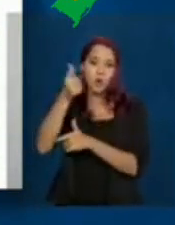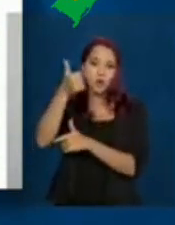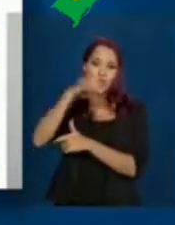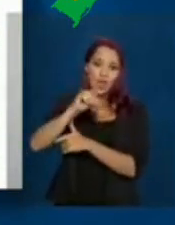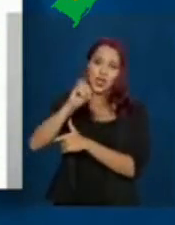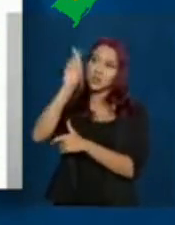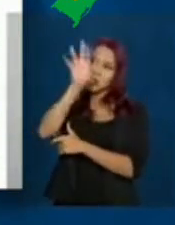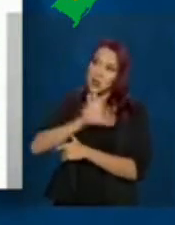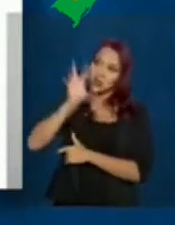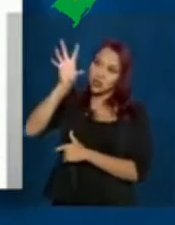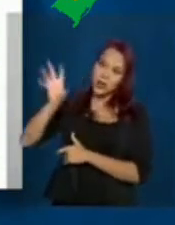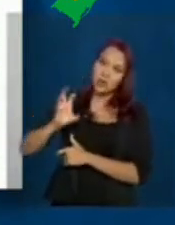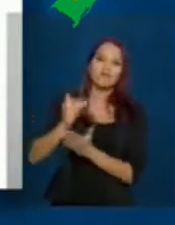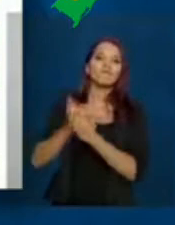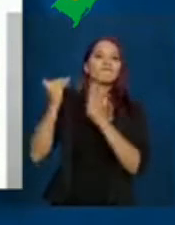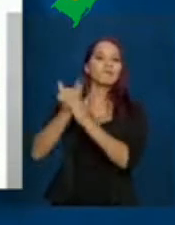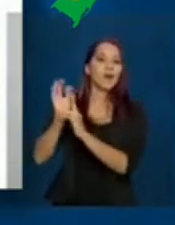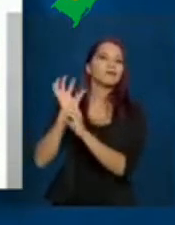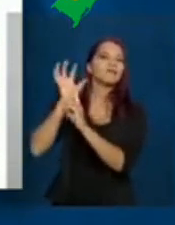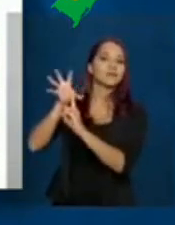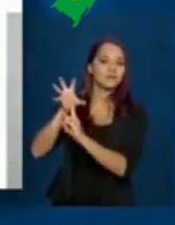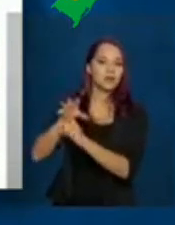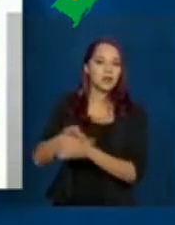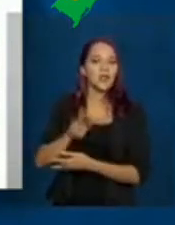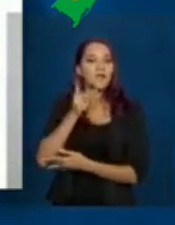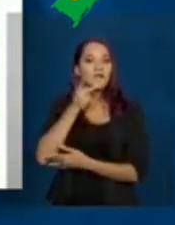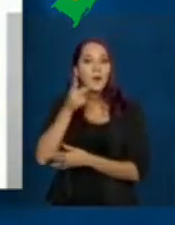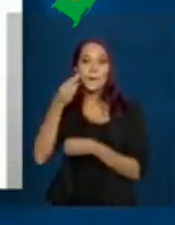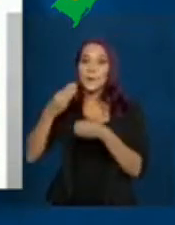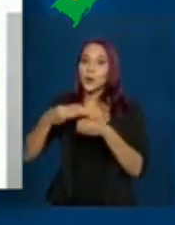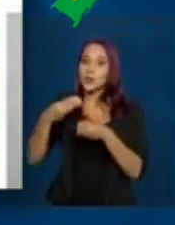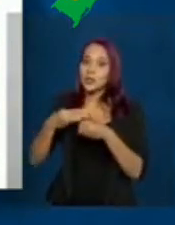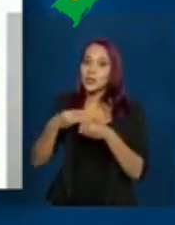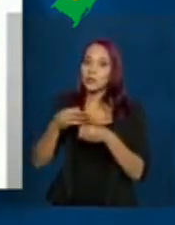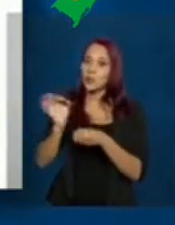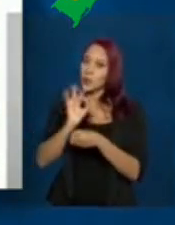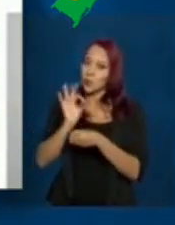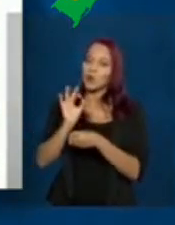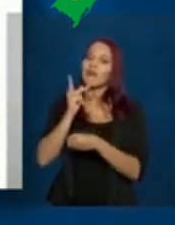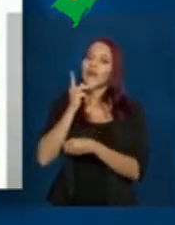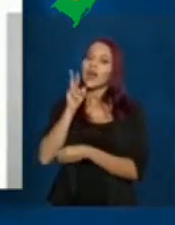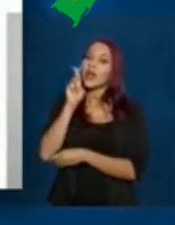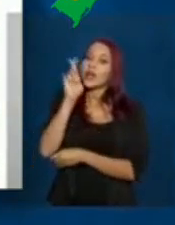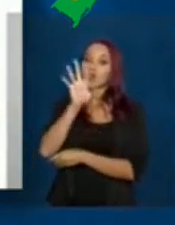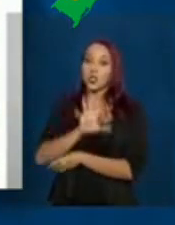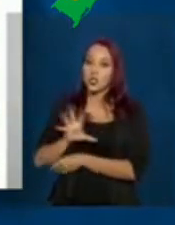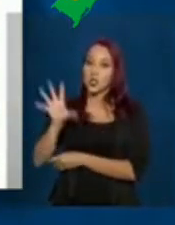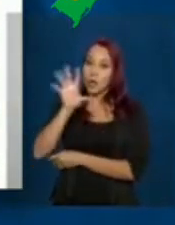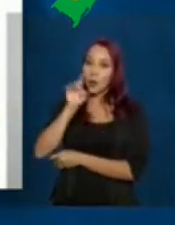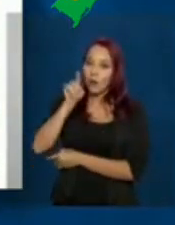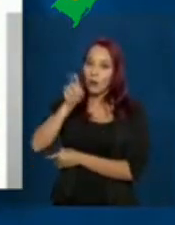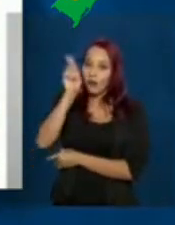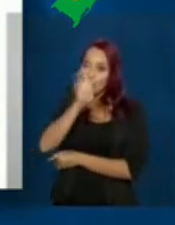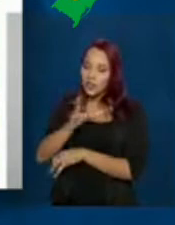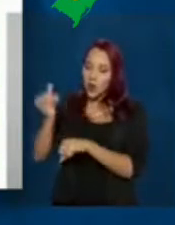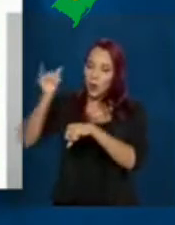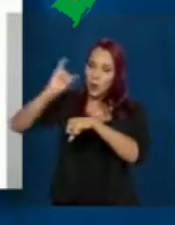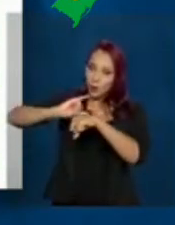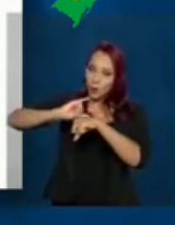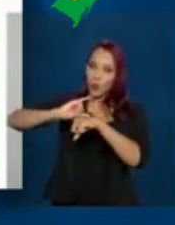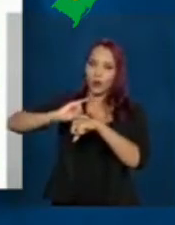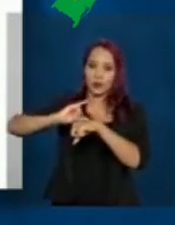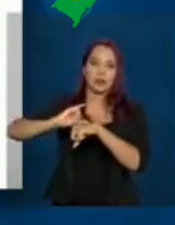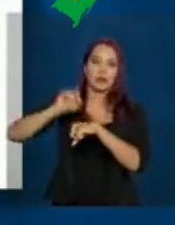regiões mais afetadas. Não estamos falando aqui de municípios, estamos falando de uma região que geralmente são regiões metropolitanas e